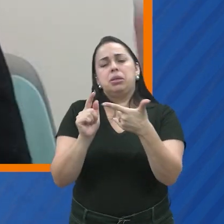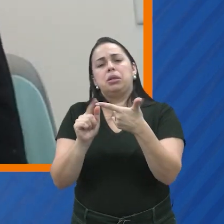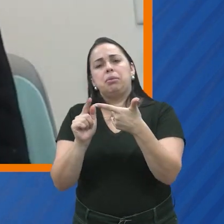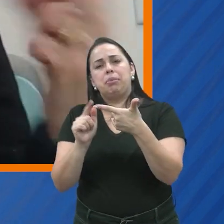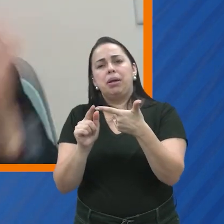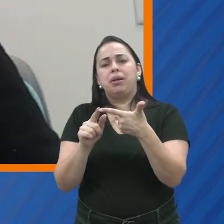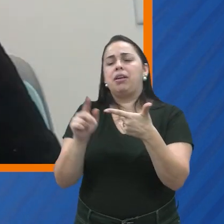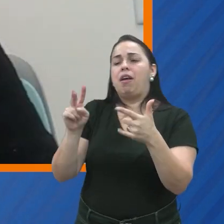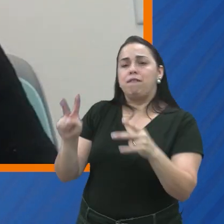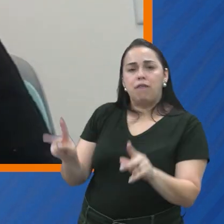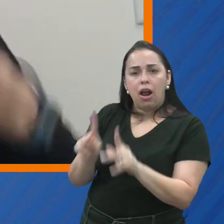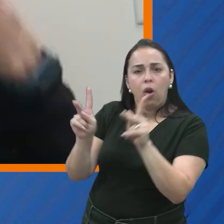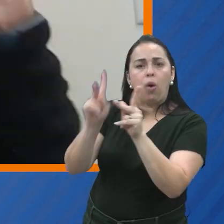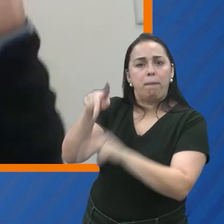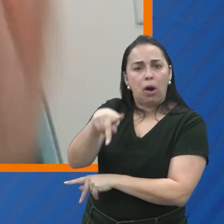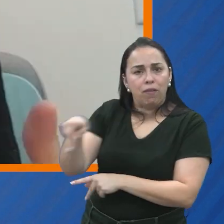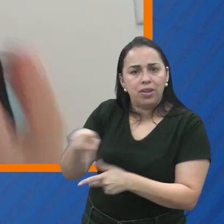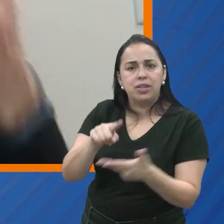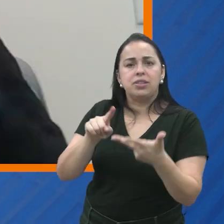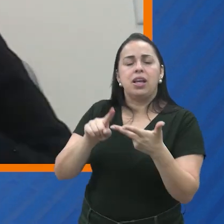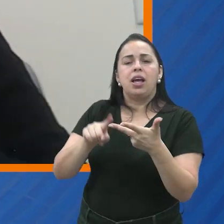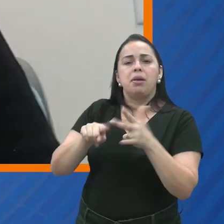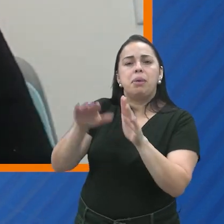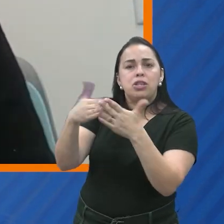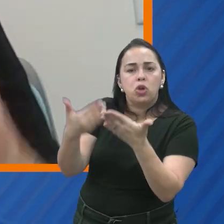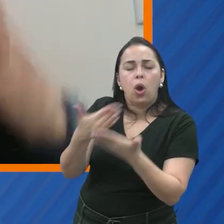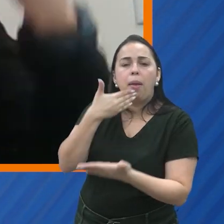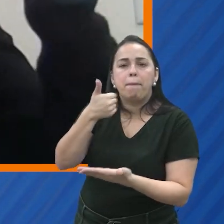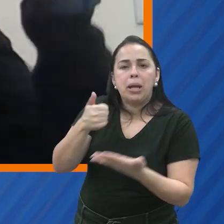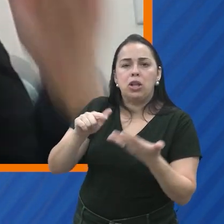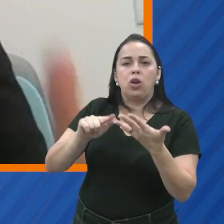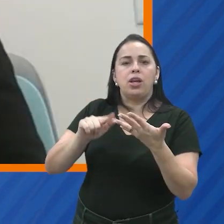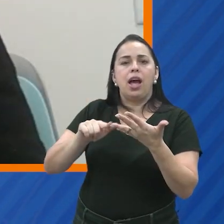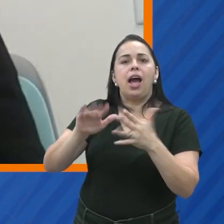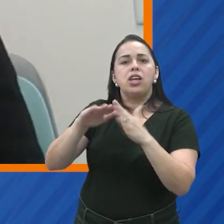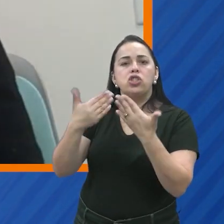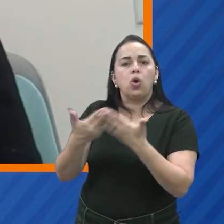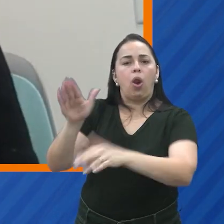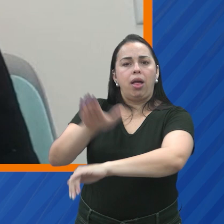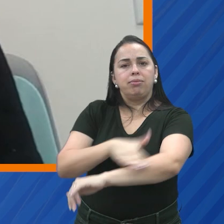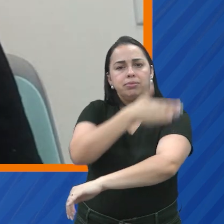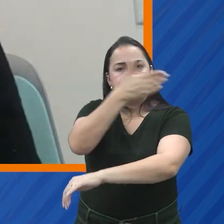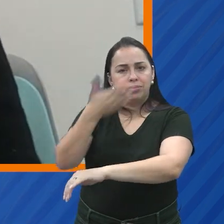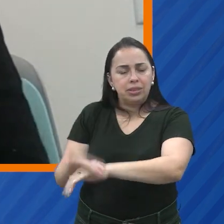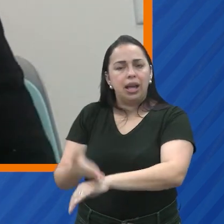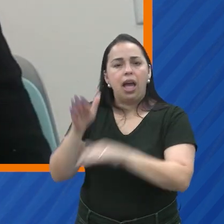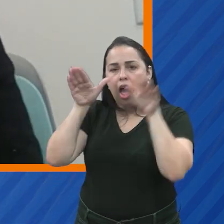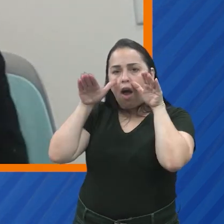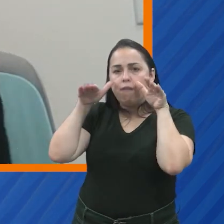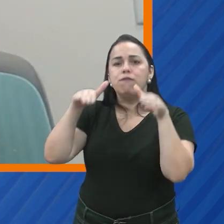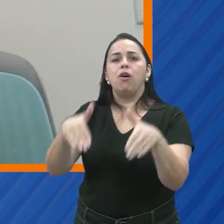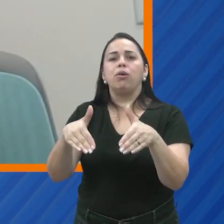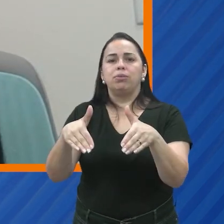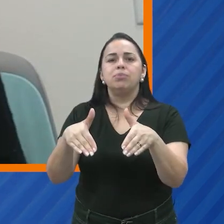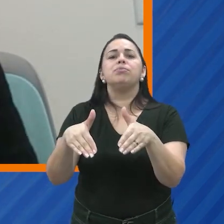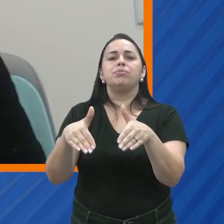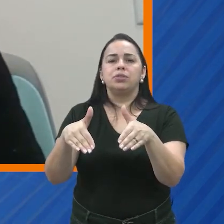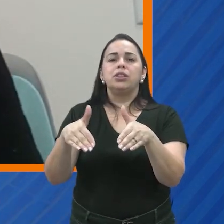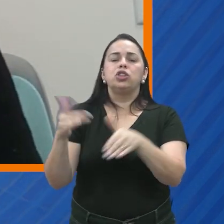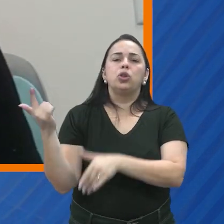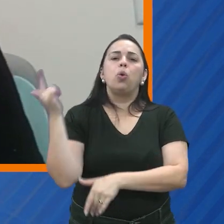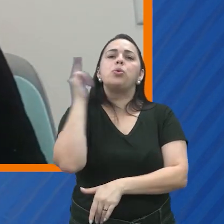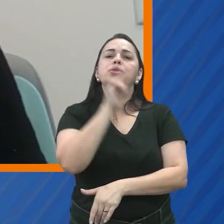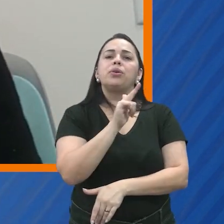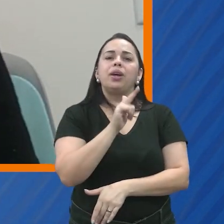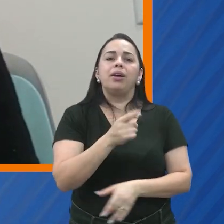são a valorização profissional do professor, a formação melhor, a escola em tempo integral, a gente caminha